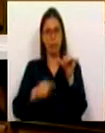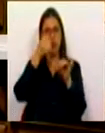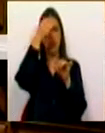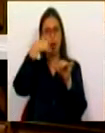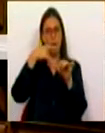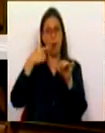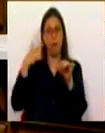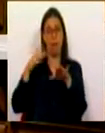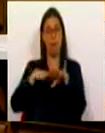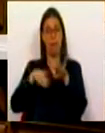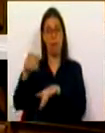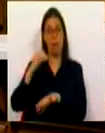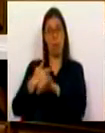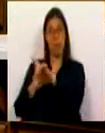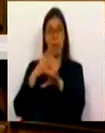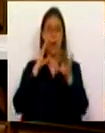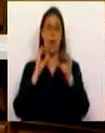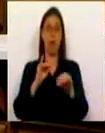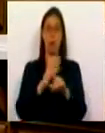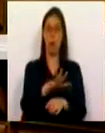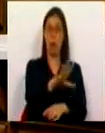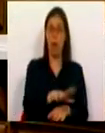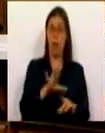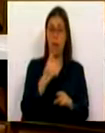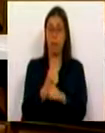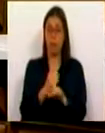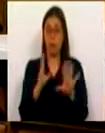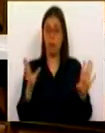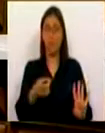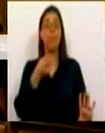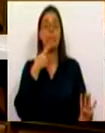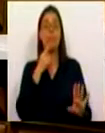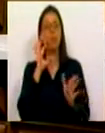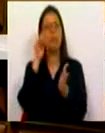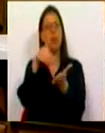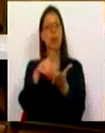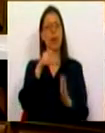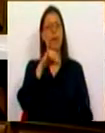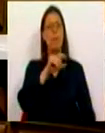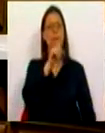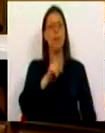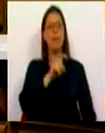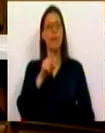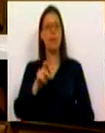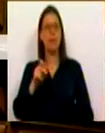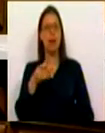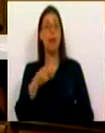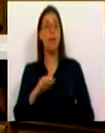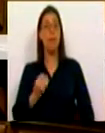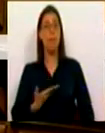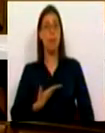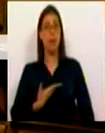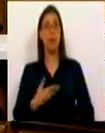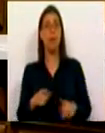adotou. Em educação, mas noutros campos também. Quando se fala de resultados do PISA, o